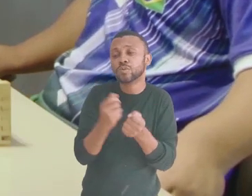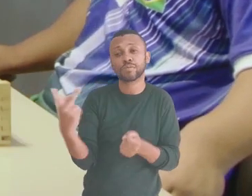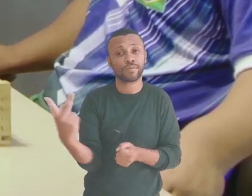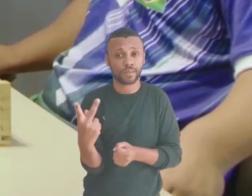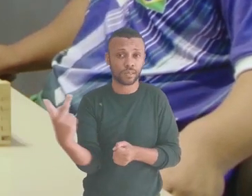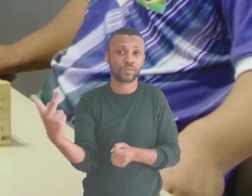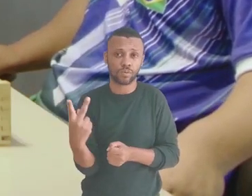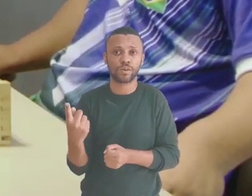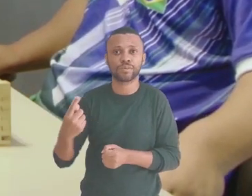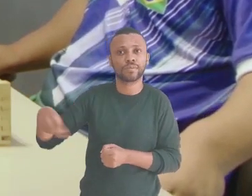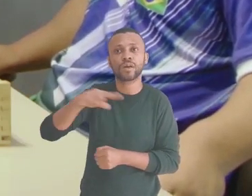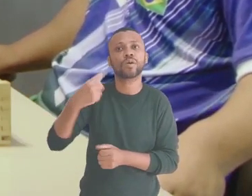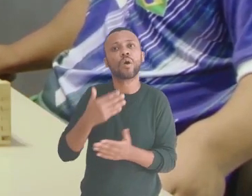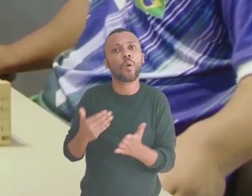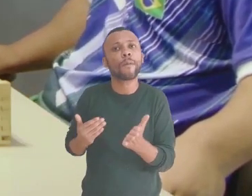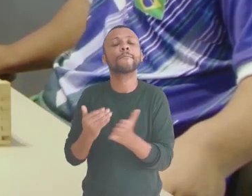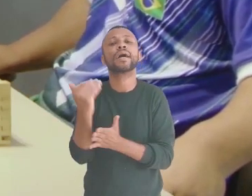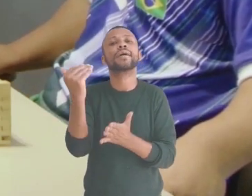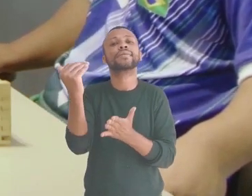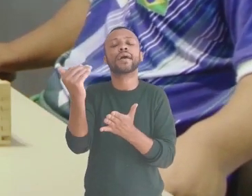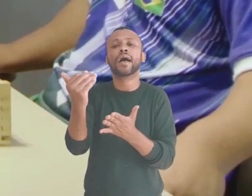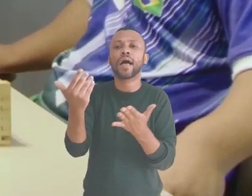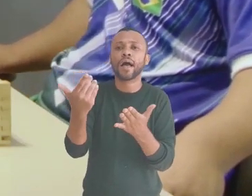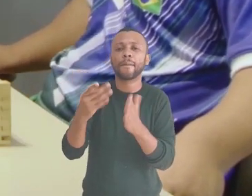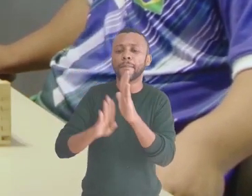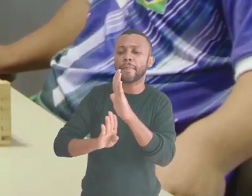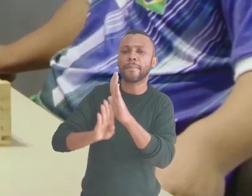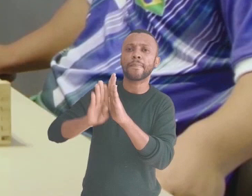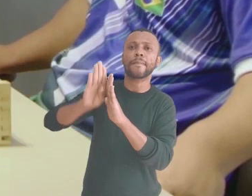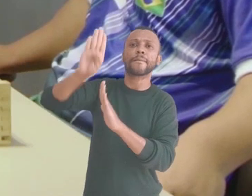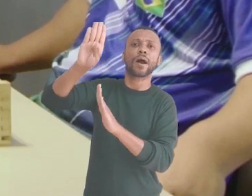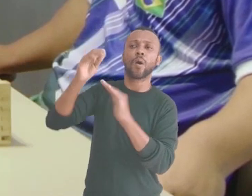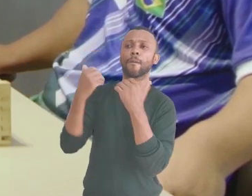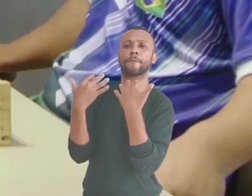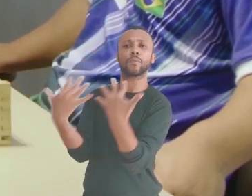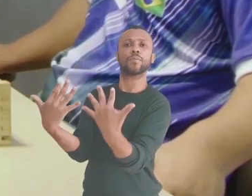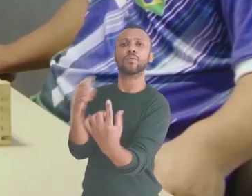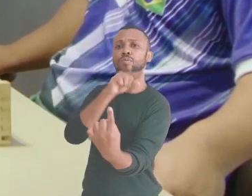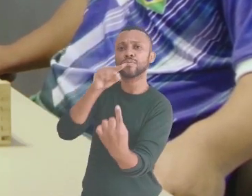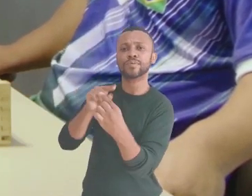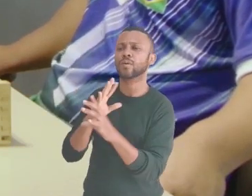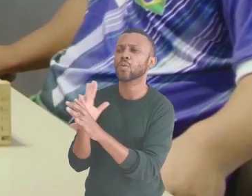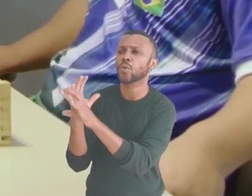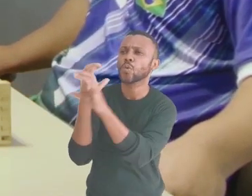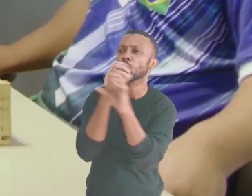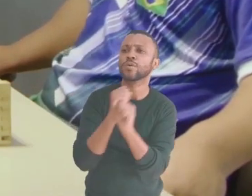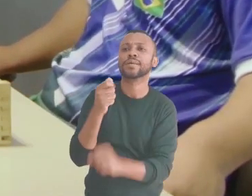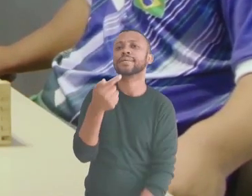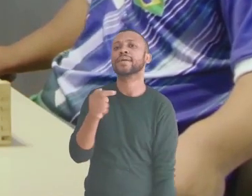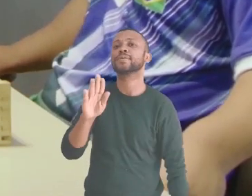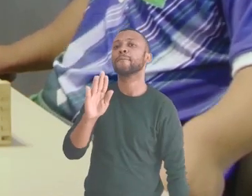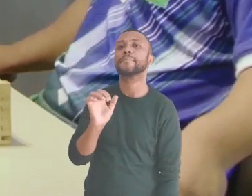tal, para que a gente comece a aumentar o público aqui do Multi-Inclusão. A nossa meta é chegar em 7 bilhões de pessoas. Será que a gente